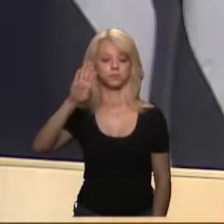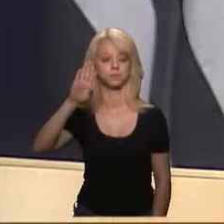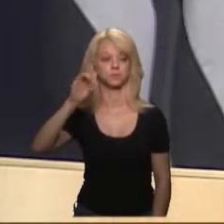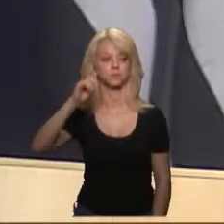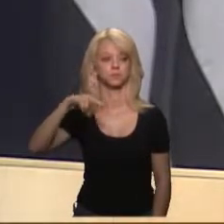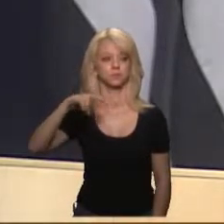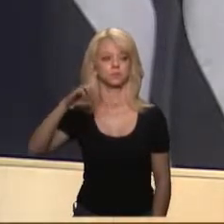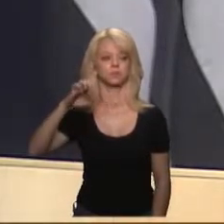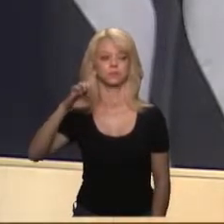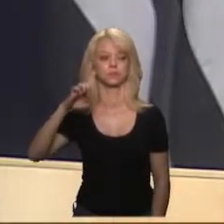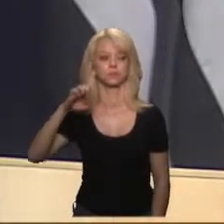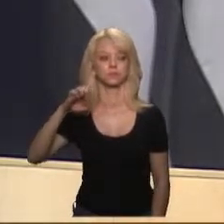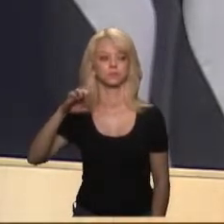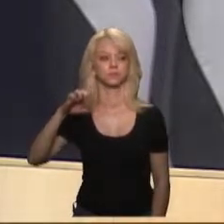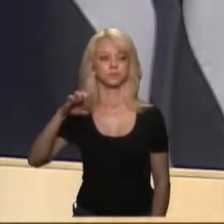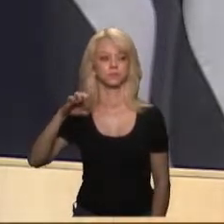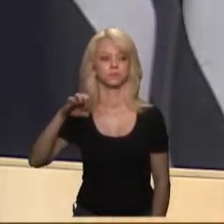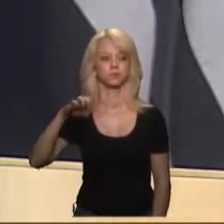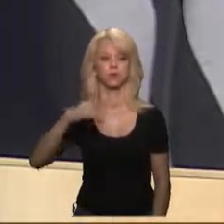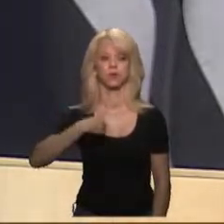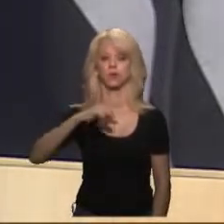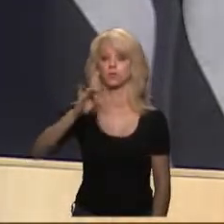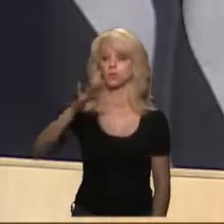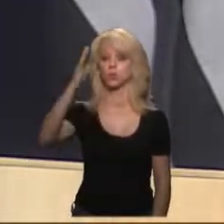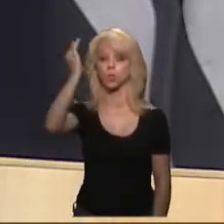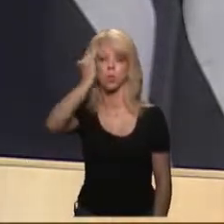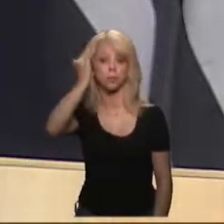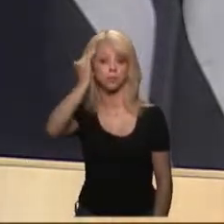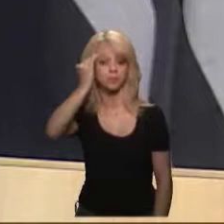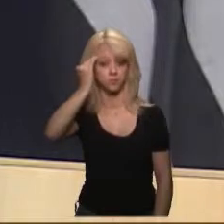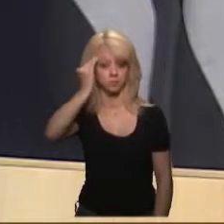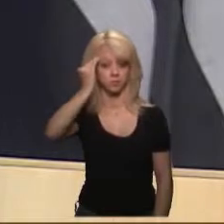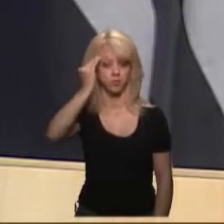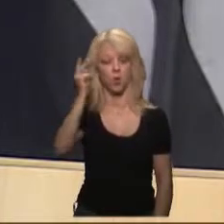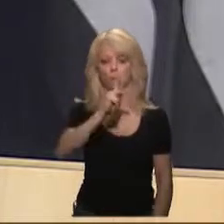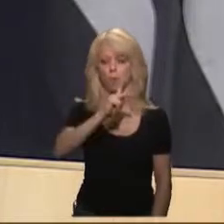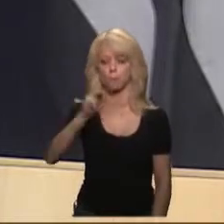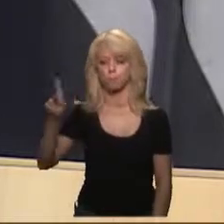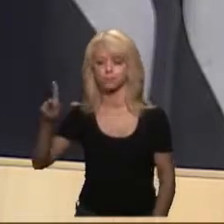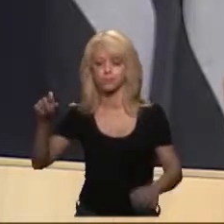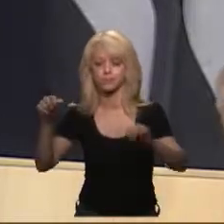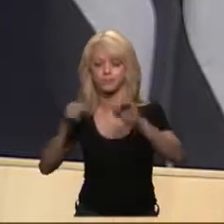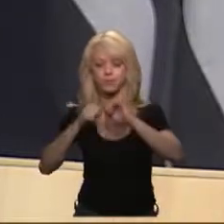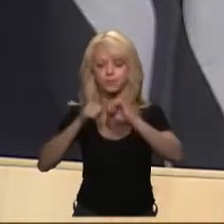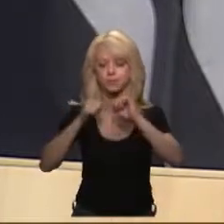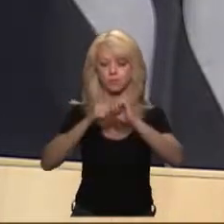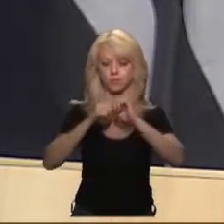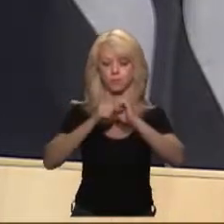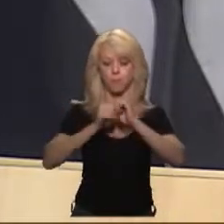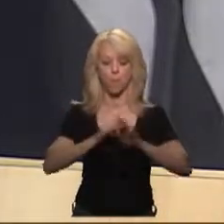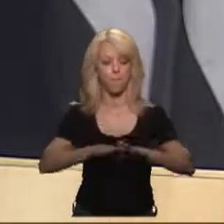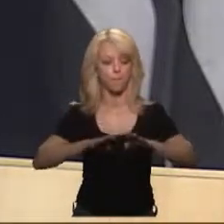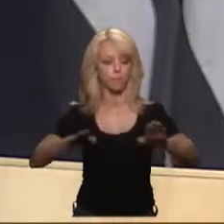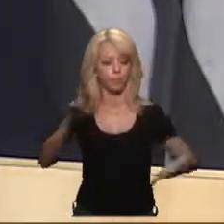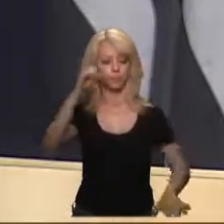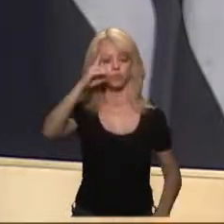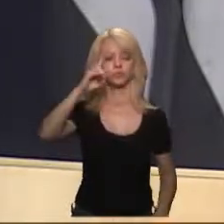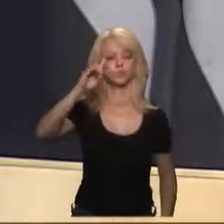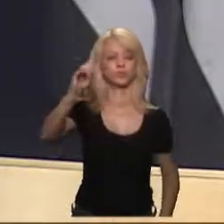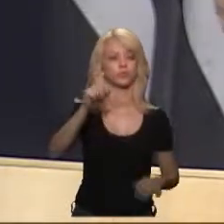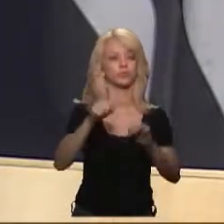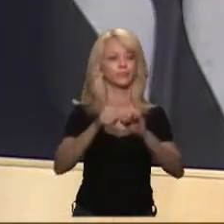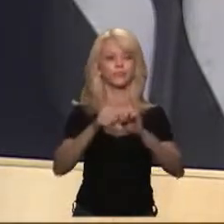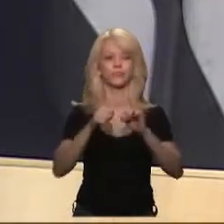que está elaborado na ordem do dia, numa ordem que é feita pela presidência da casa, que é feita pela mesa diretora da casa. Eu acho que nós